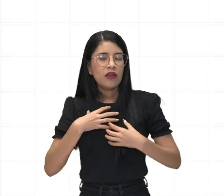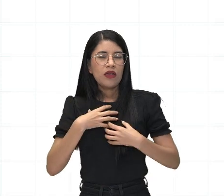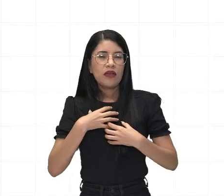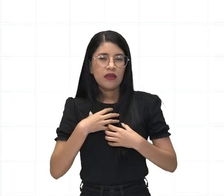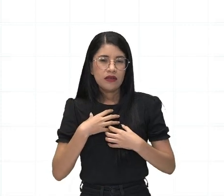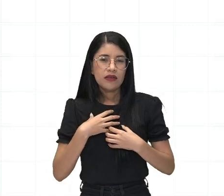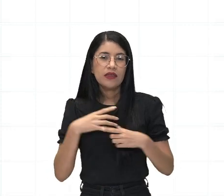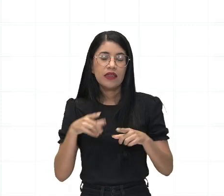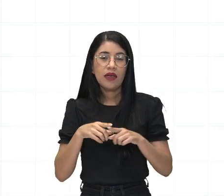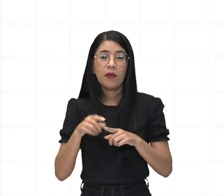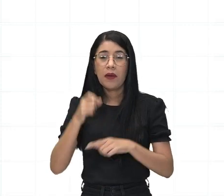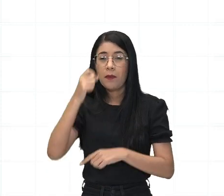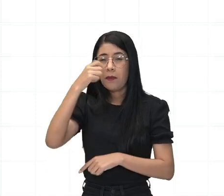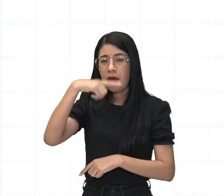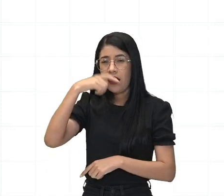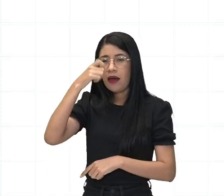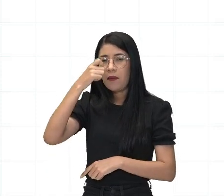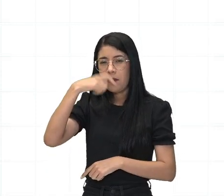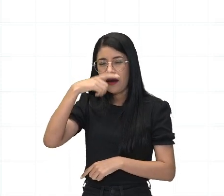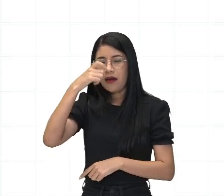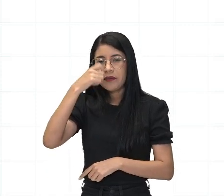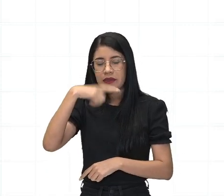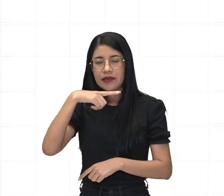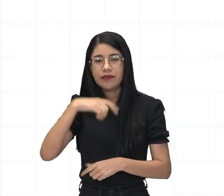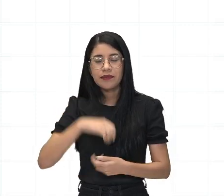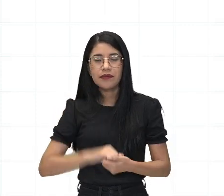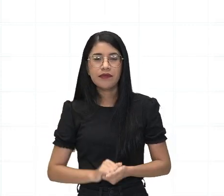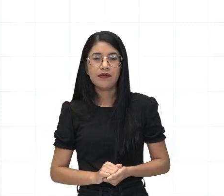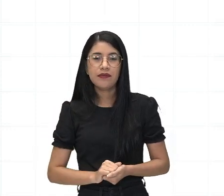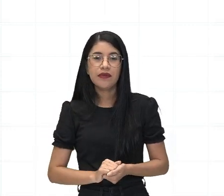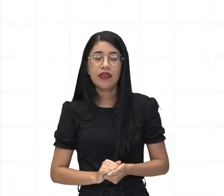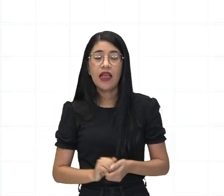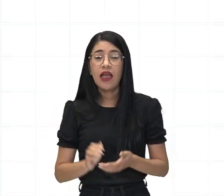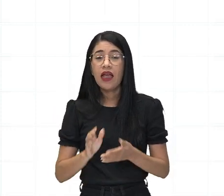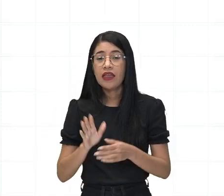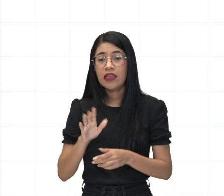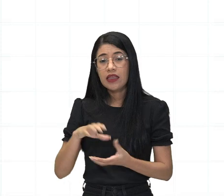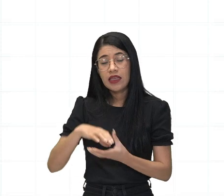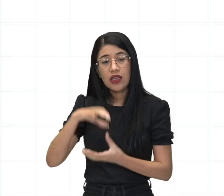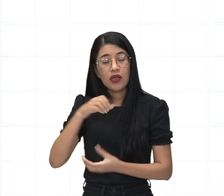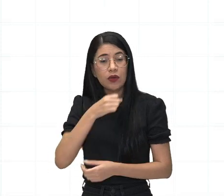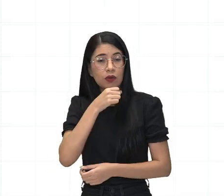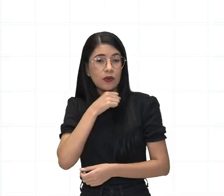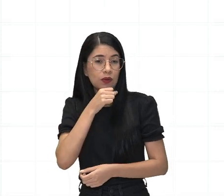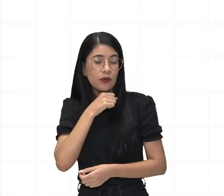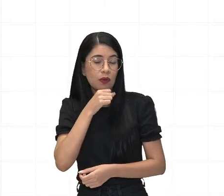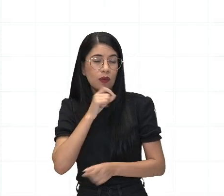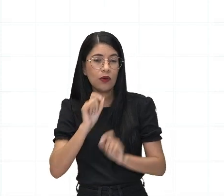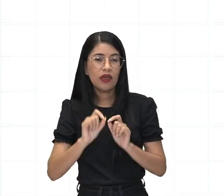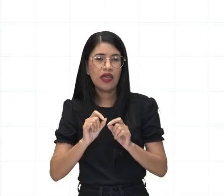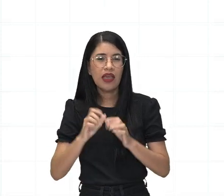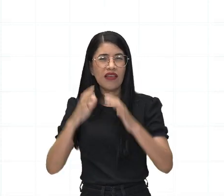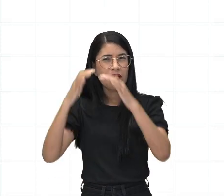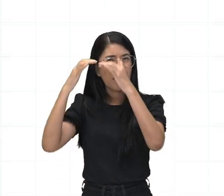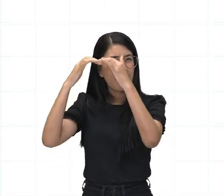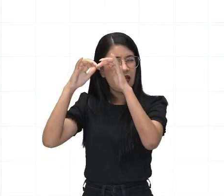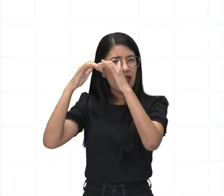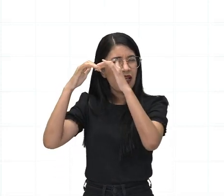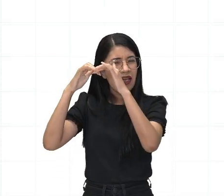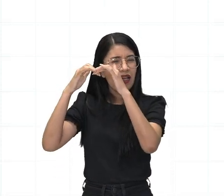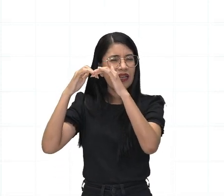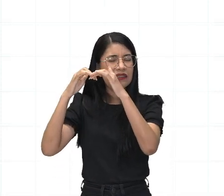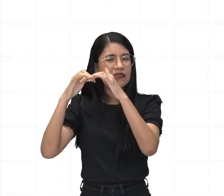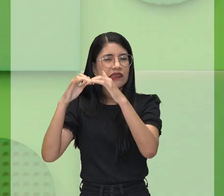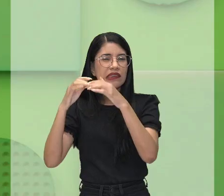de muco ou escarro. E aí, em idosos, vai ter ali aquelas confusões mentais,